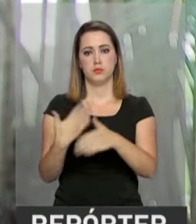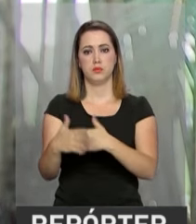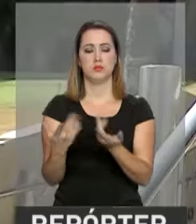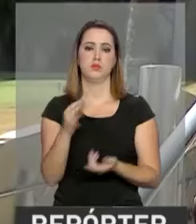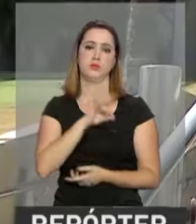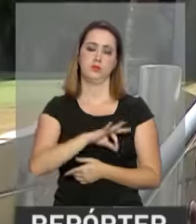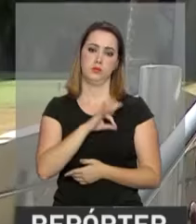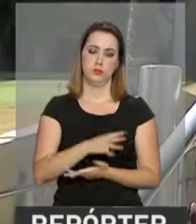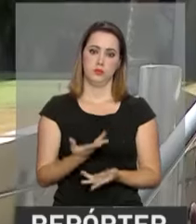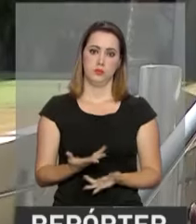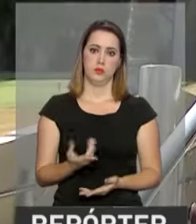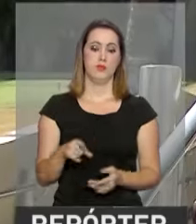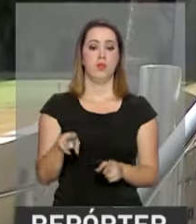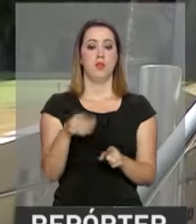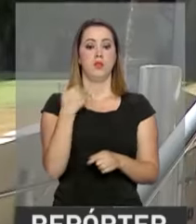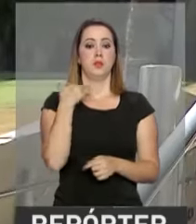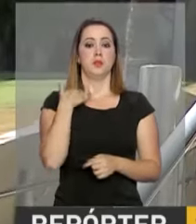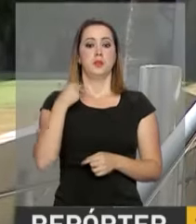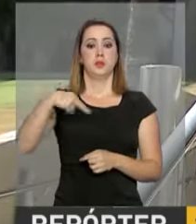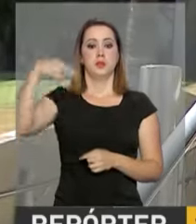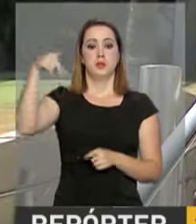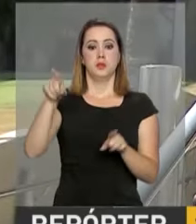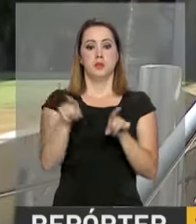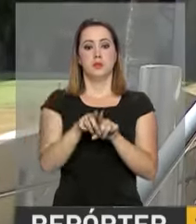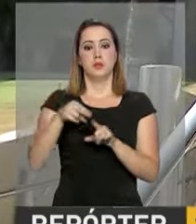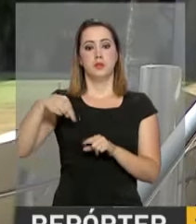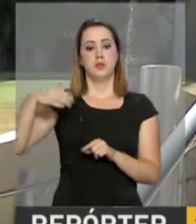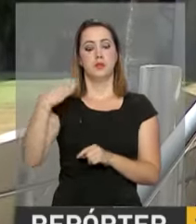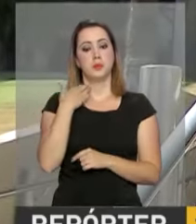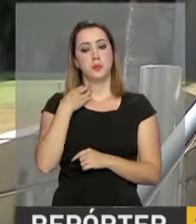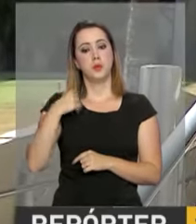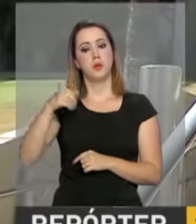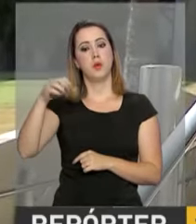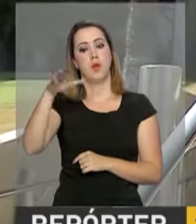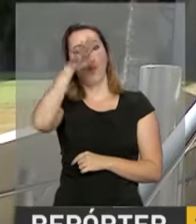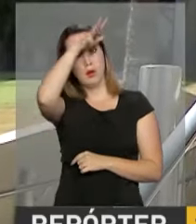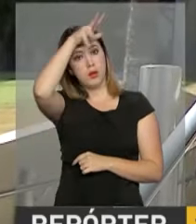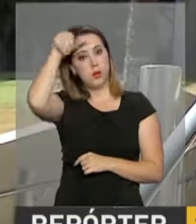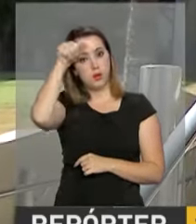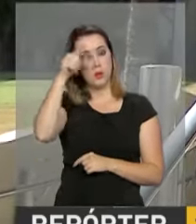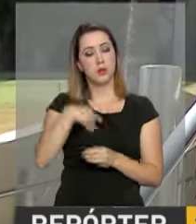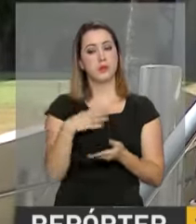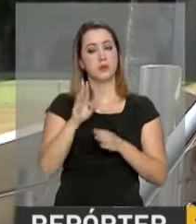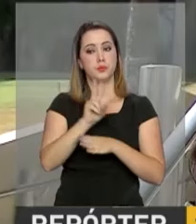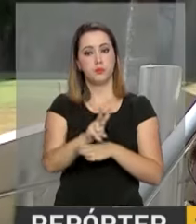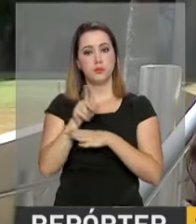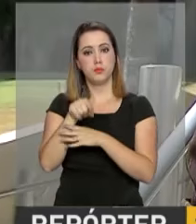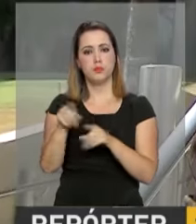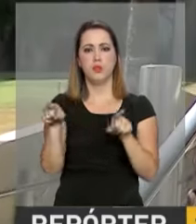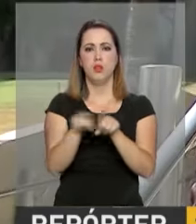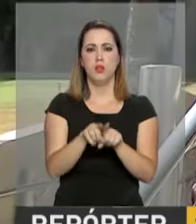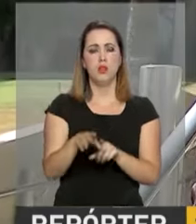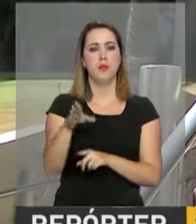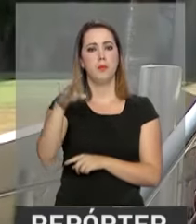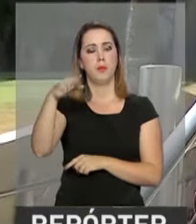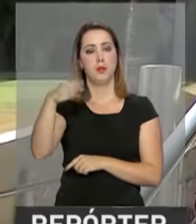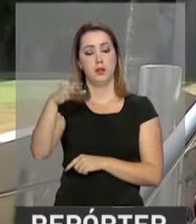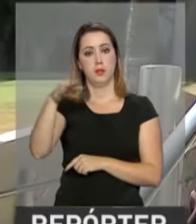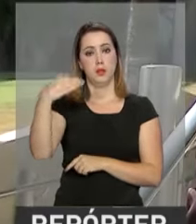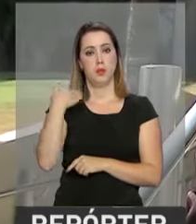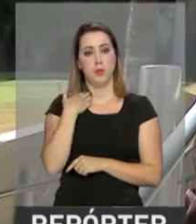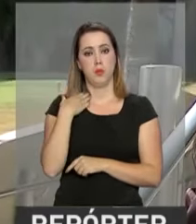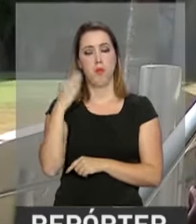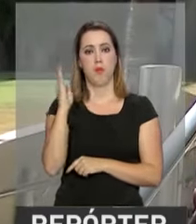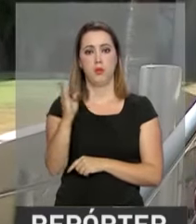gerar renda. Além do Banco do Nordeste e do Banco da Amazônia, a medida também vale para empréstimos concedidos pelo Banco do Brasil e a Caixa Econômica